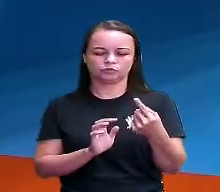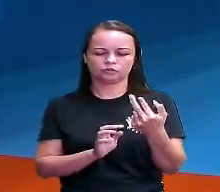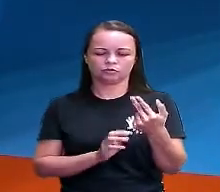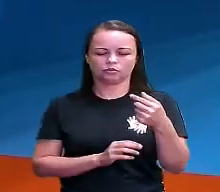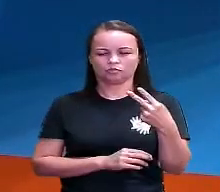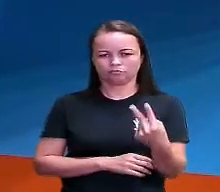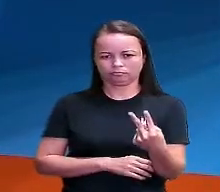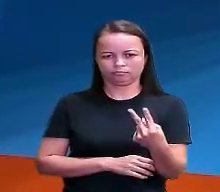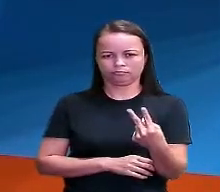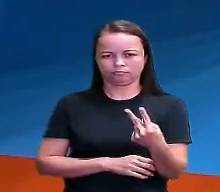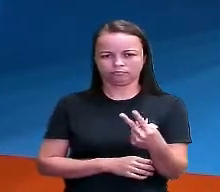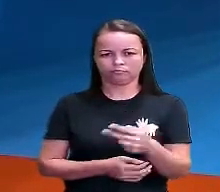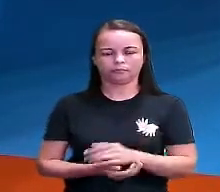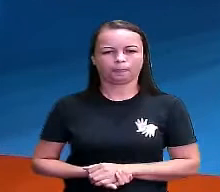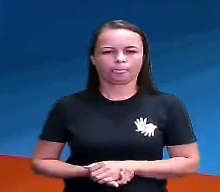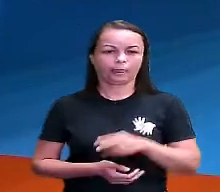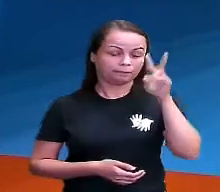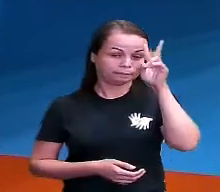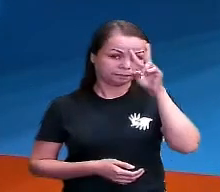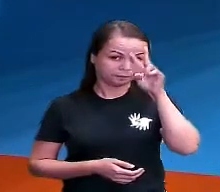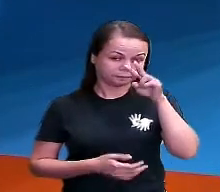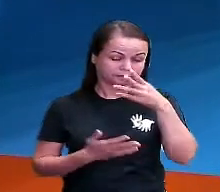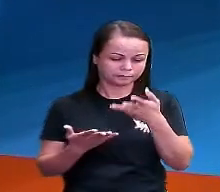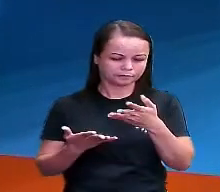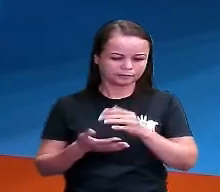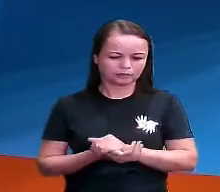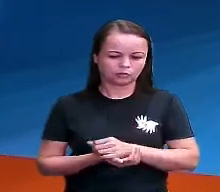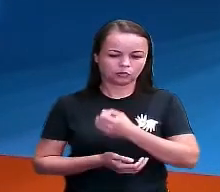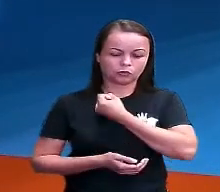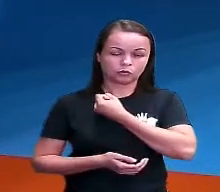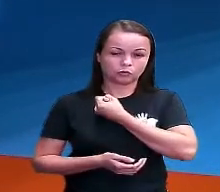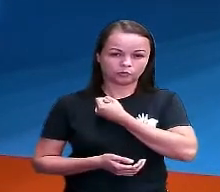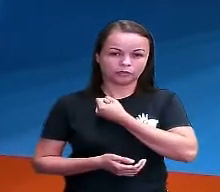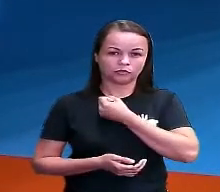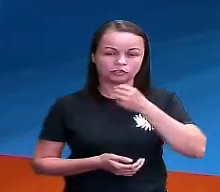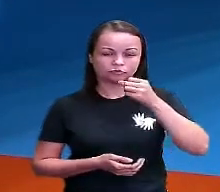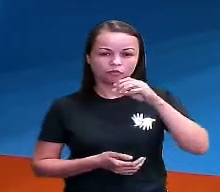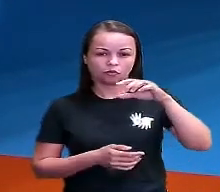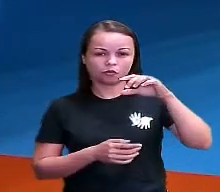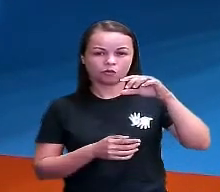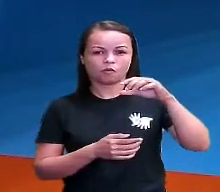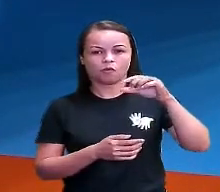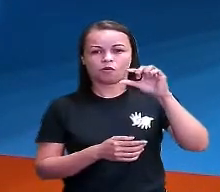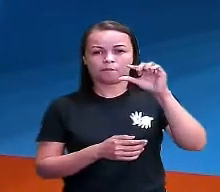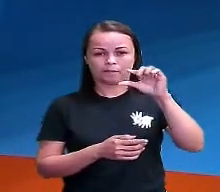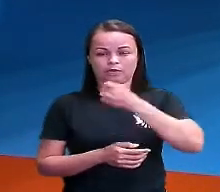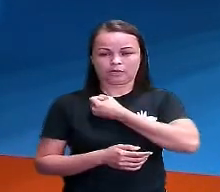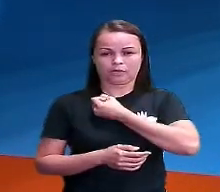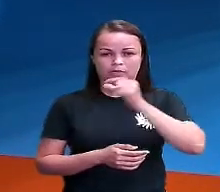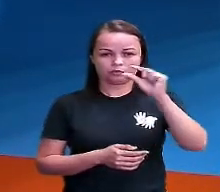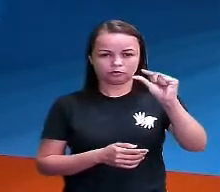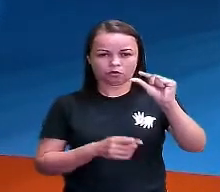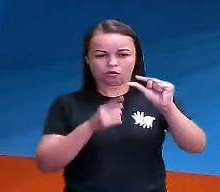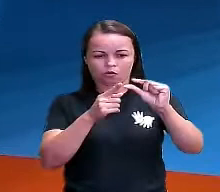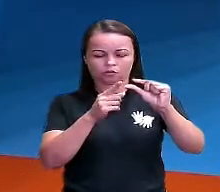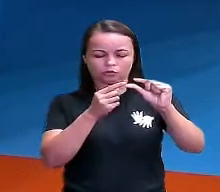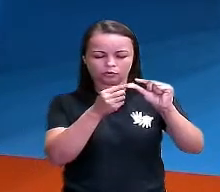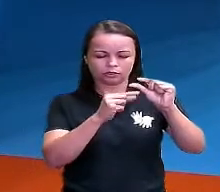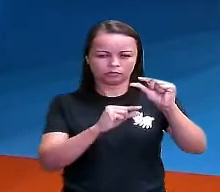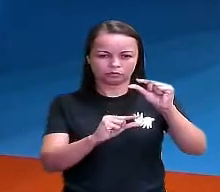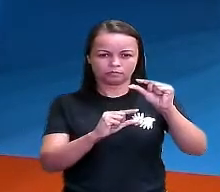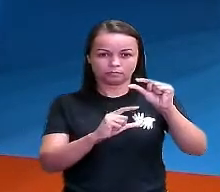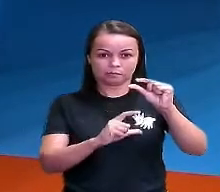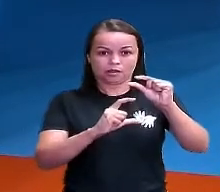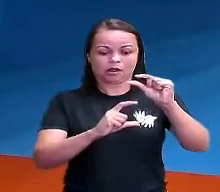E aí, lembre-se, se o número daqui de cima for menor que esse aqui de baixo, a gente não pode